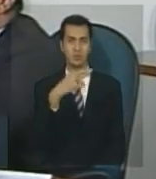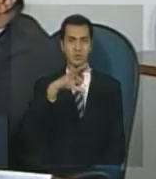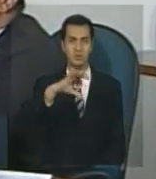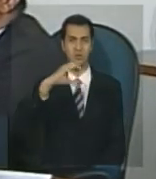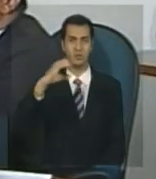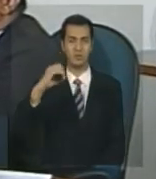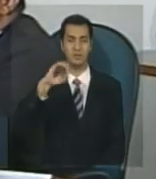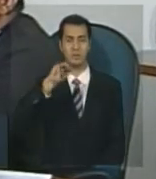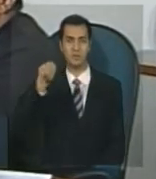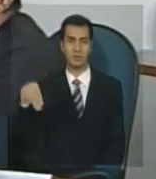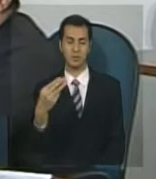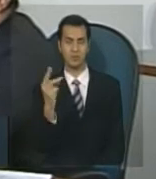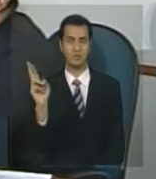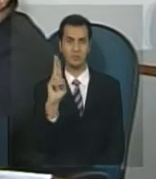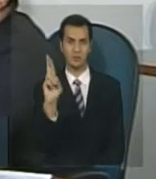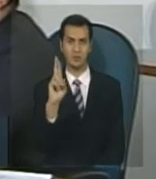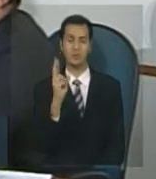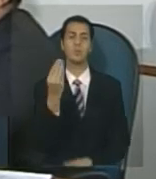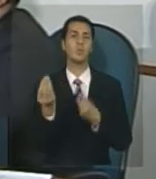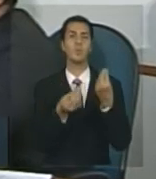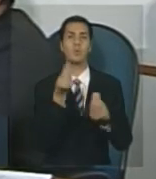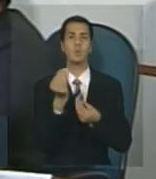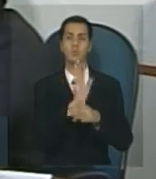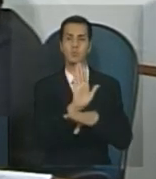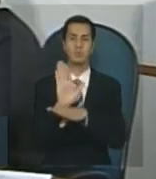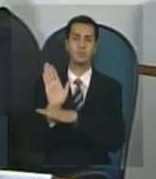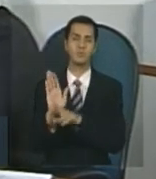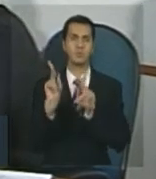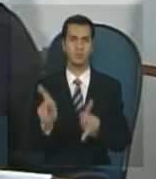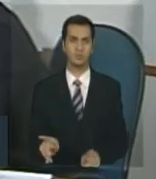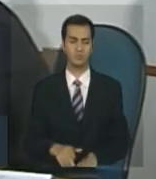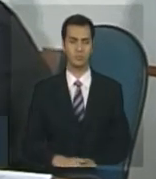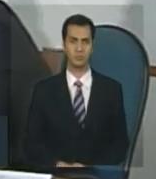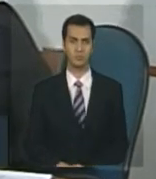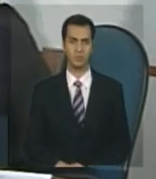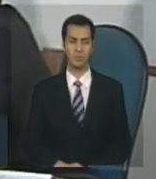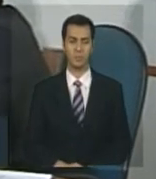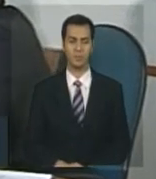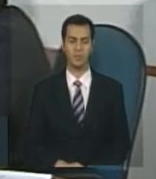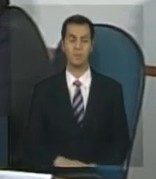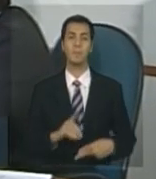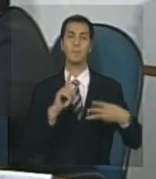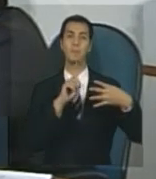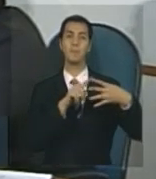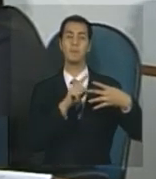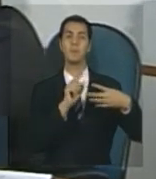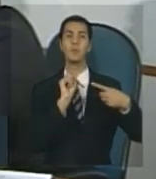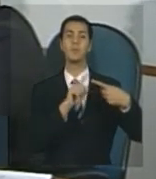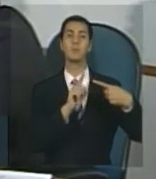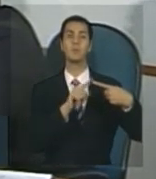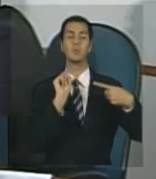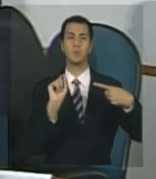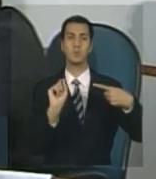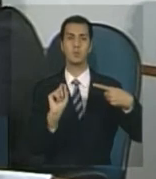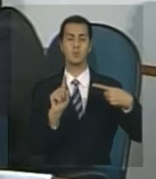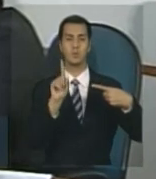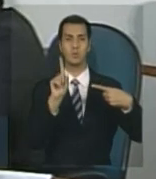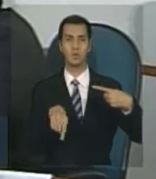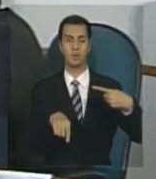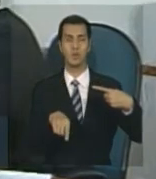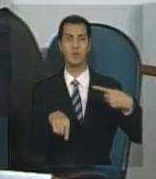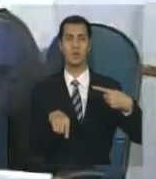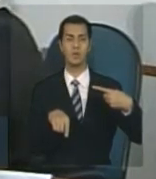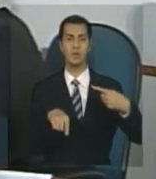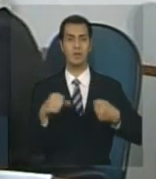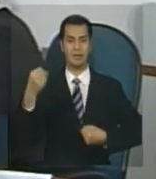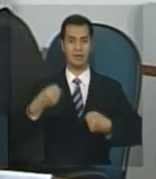490 milhões de reais? Então, o primeiro destaque é para a operação